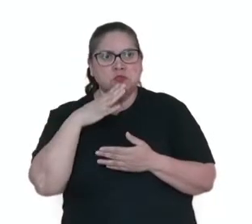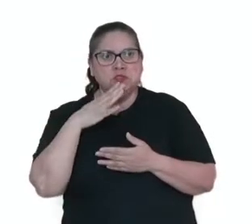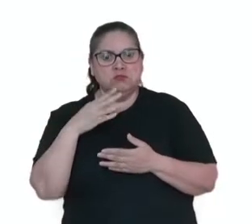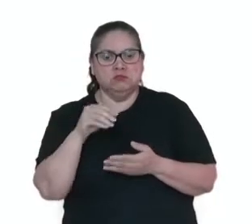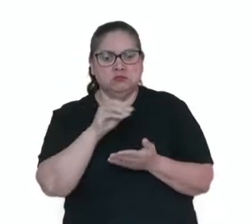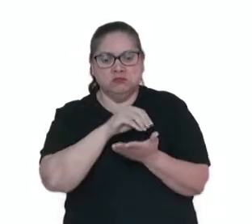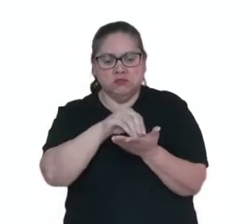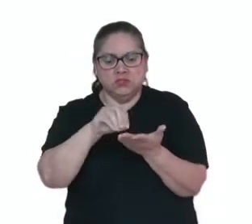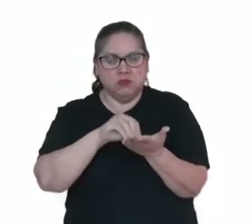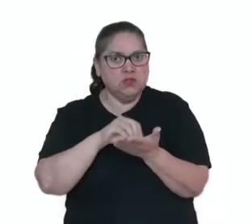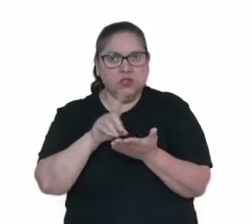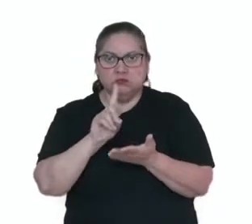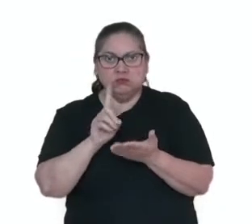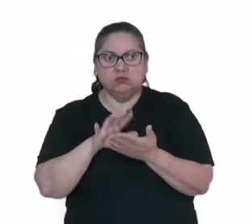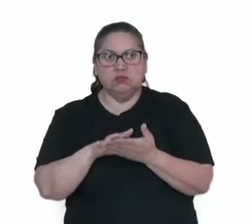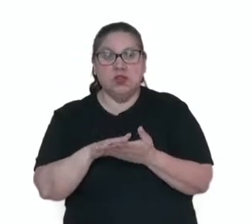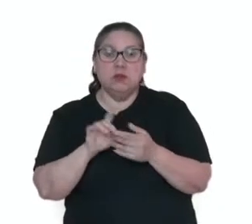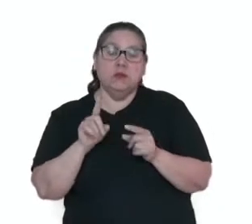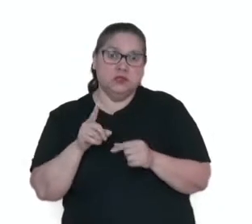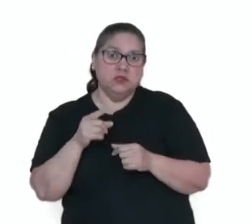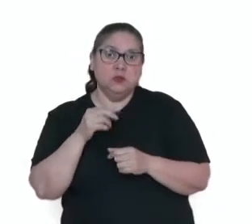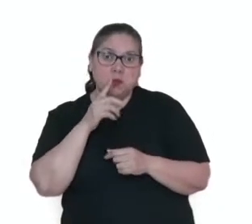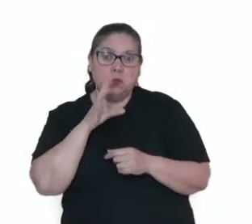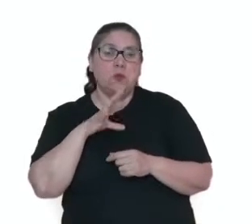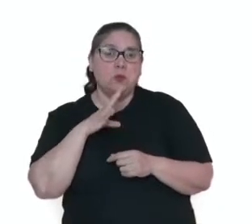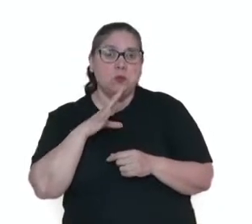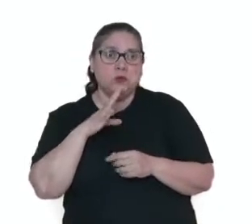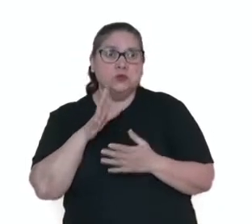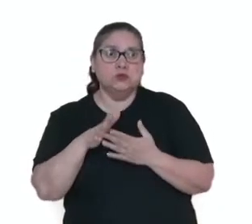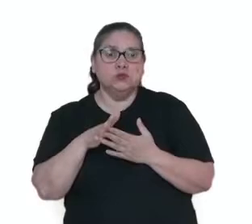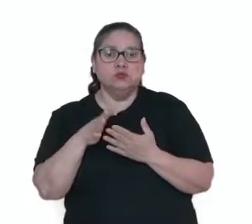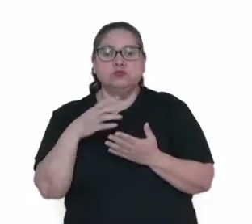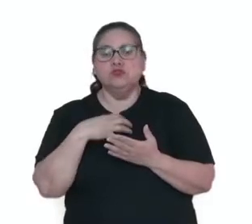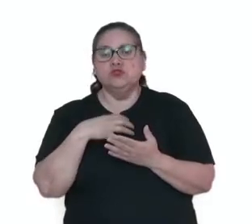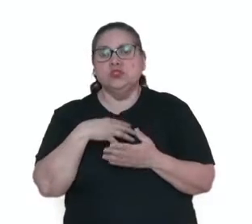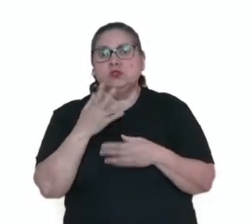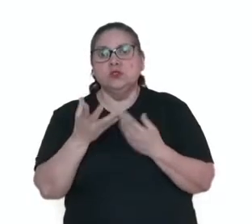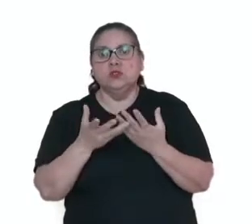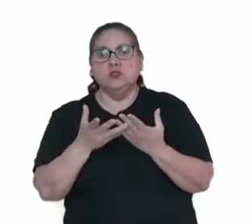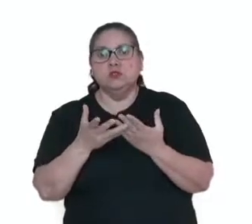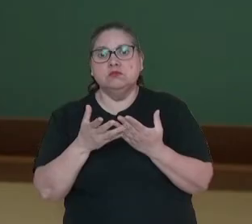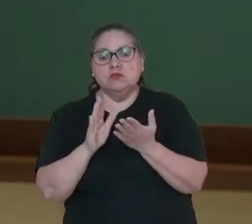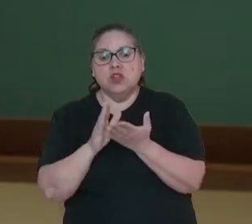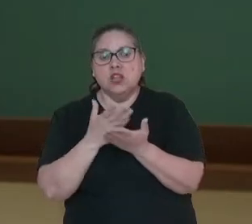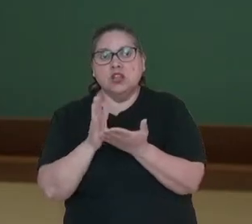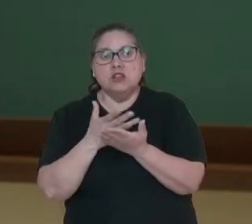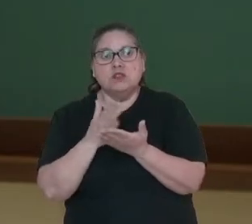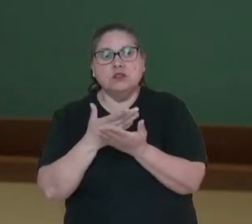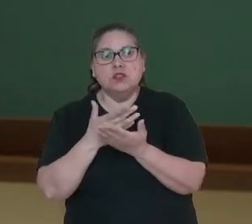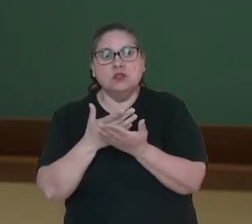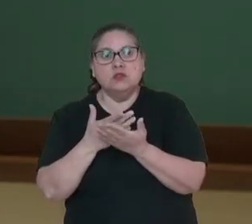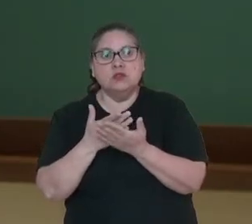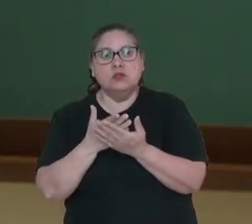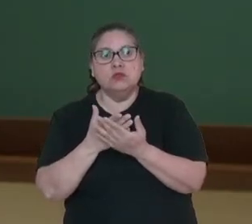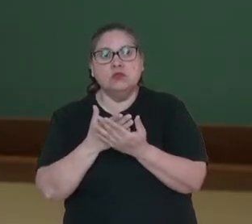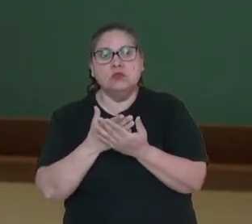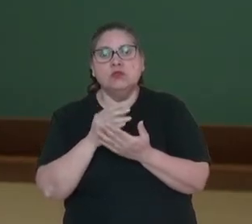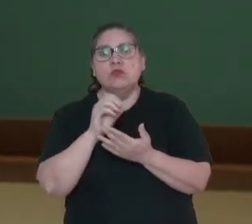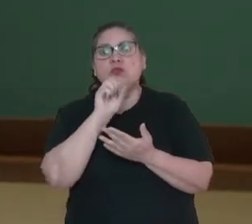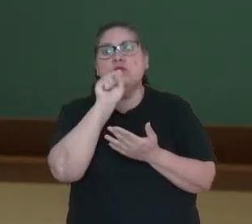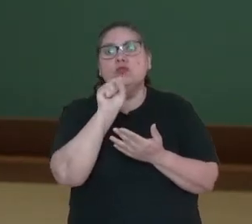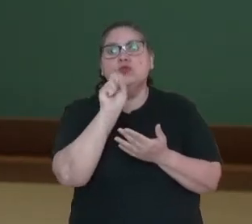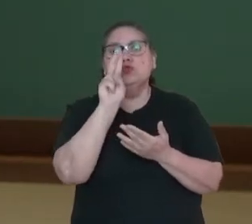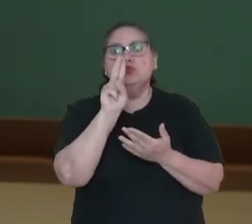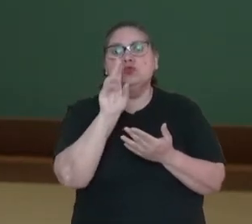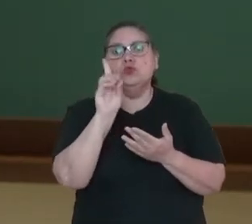de tabuleiro, tá? Mas ele é bem conhecido no formato de livrinhos, né? É o